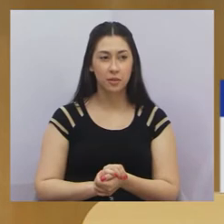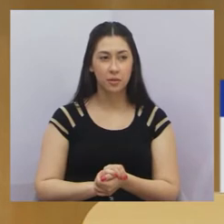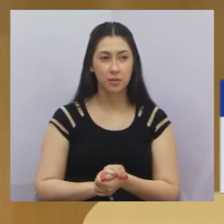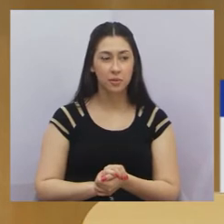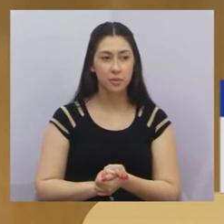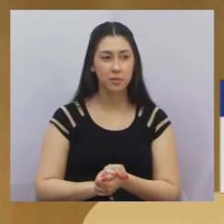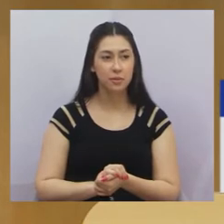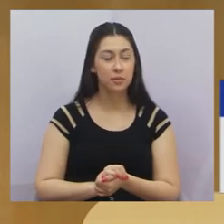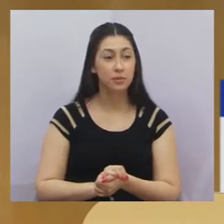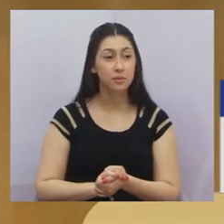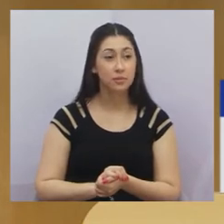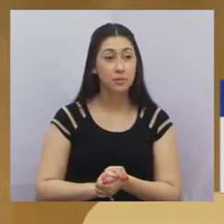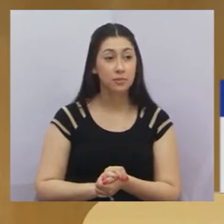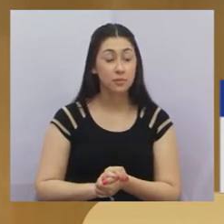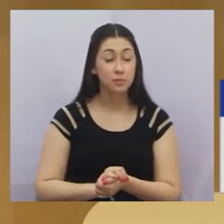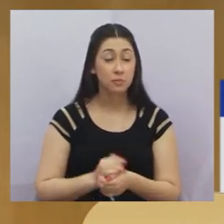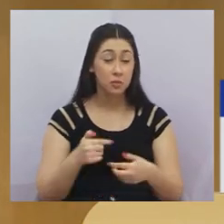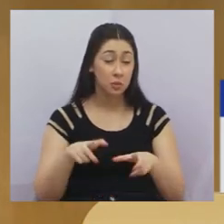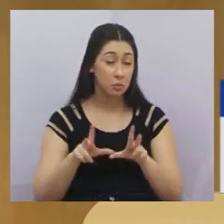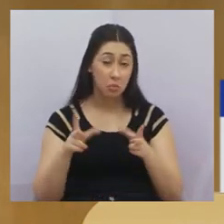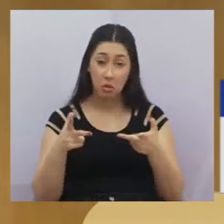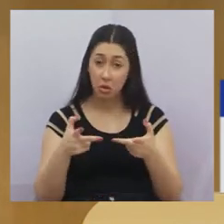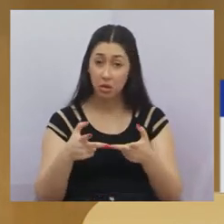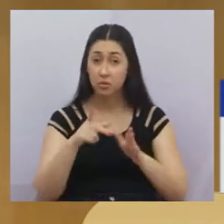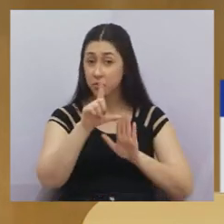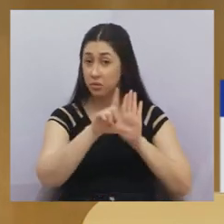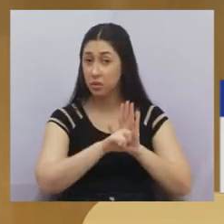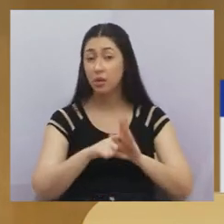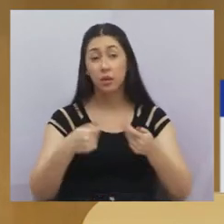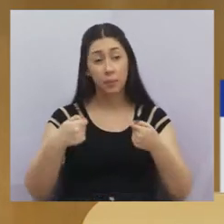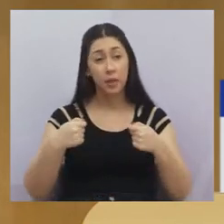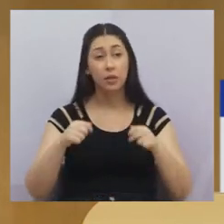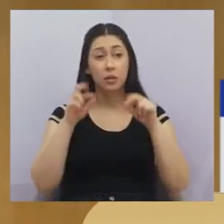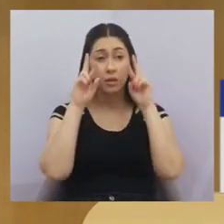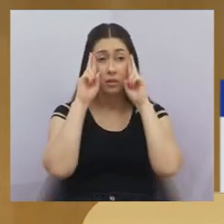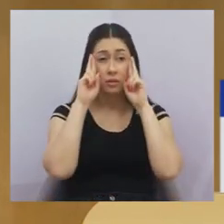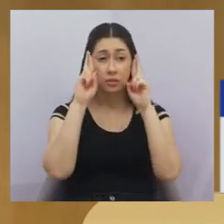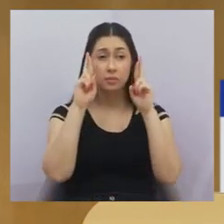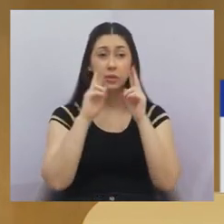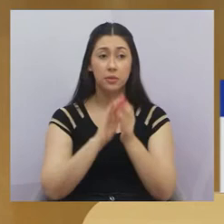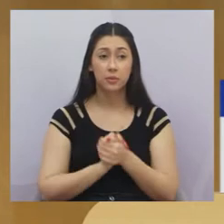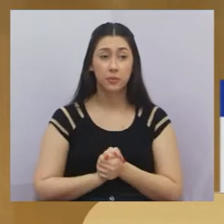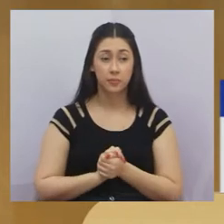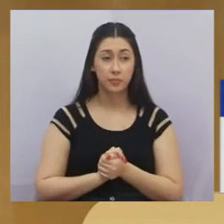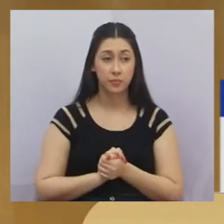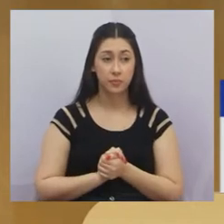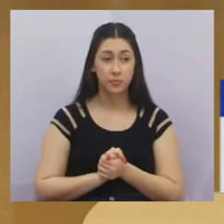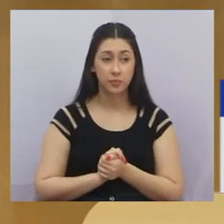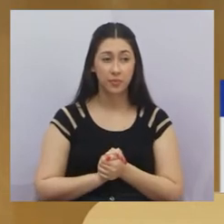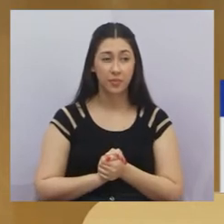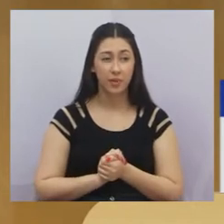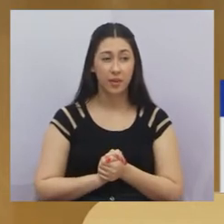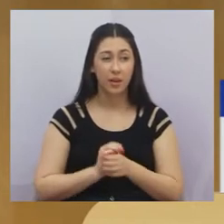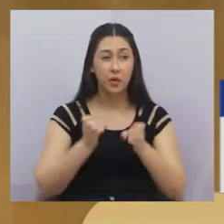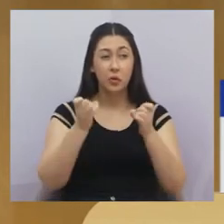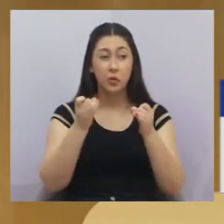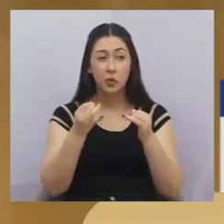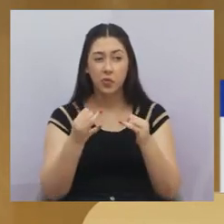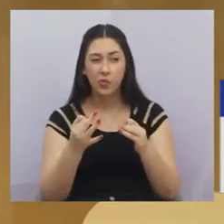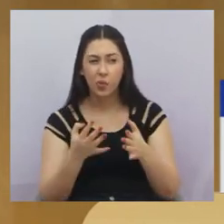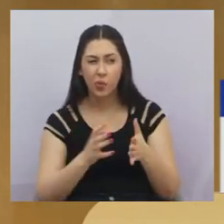é uma casa de leis, eu acho que a gente tem que agir com respeito. Esse é o discurso da